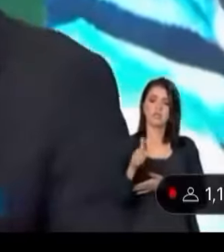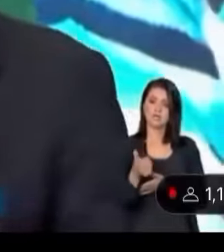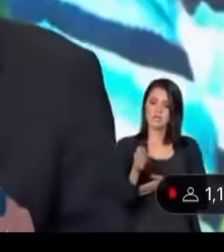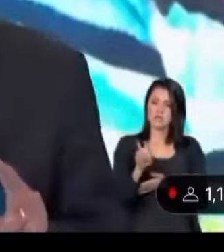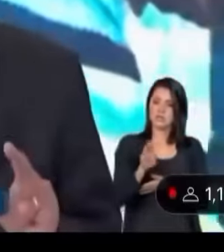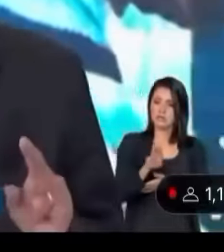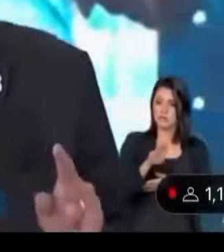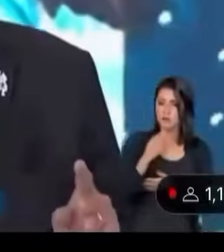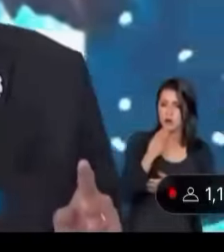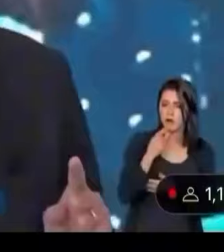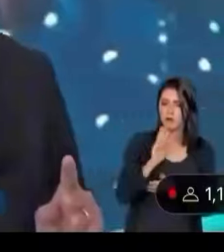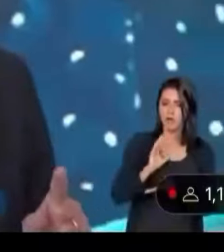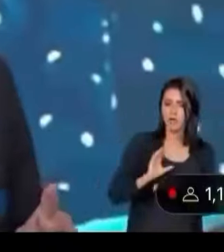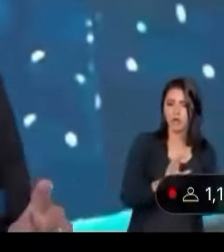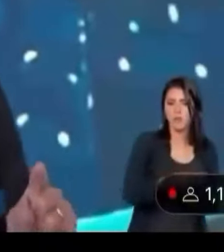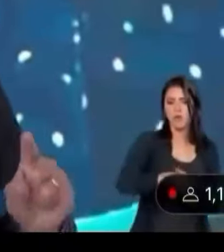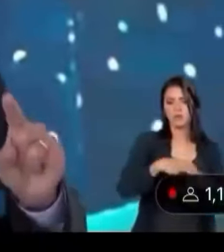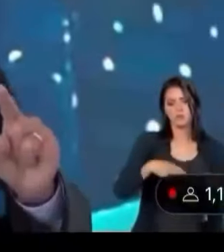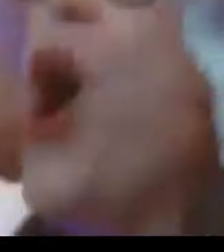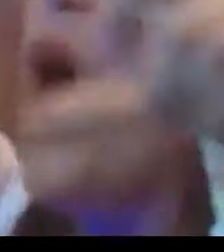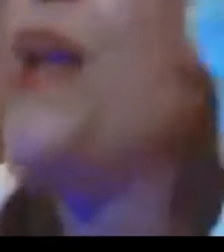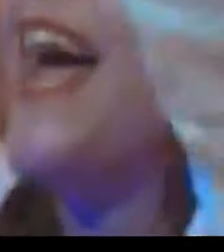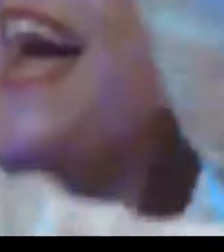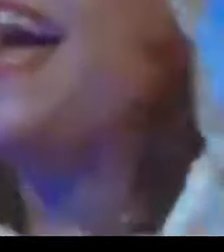Quero o Ministério fazer política de cultura.